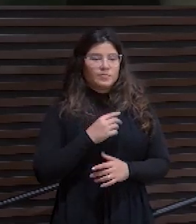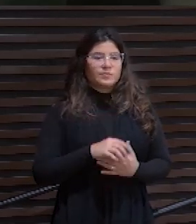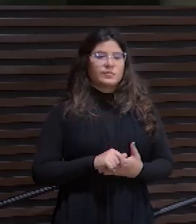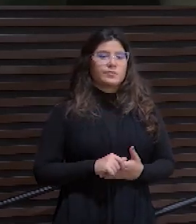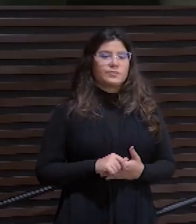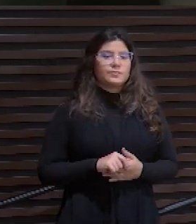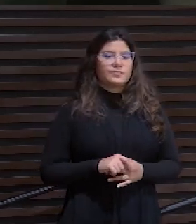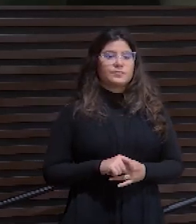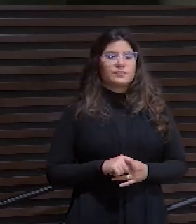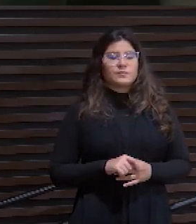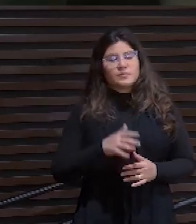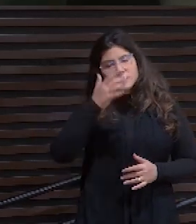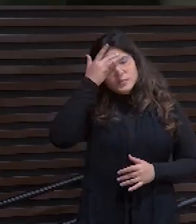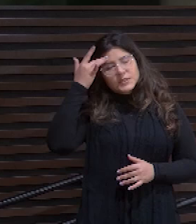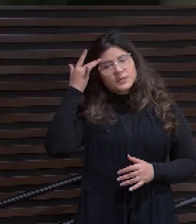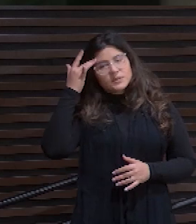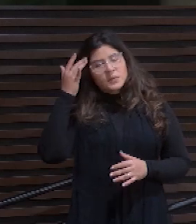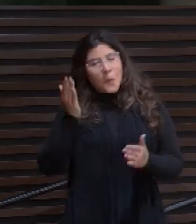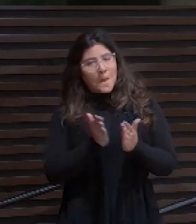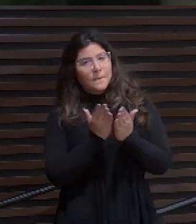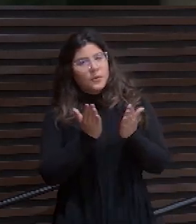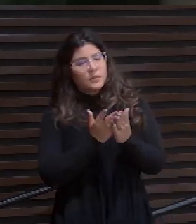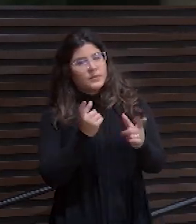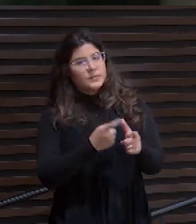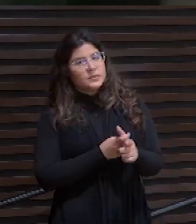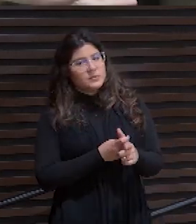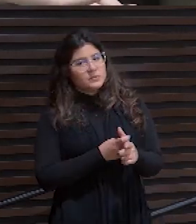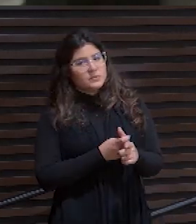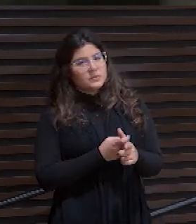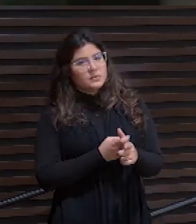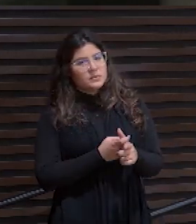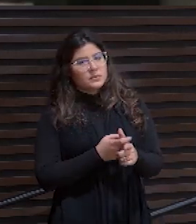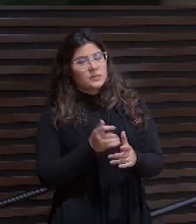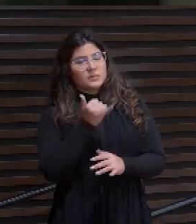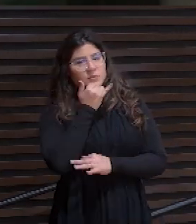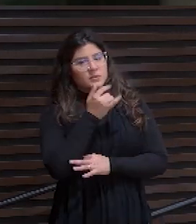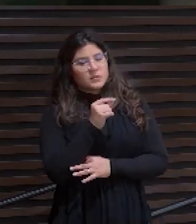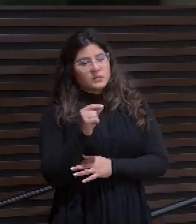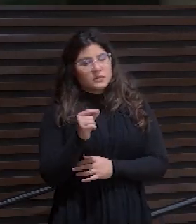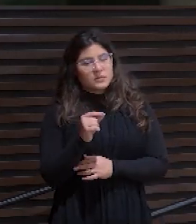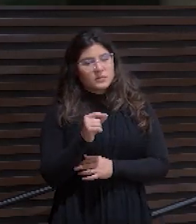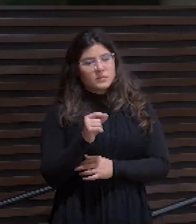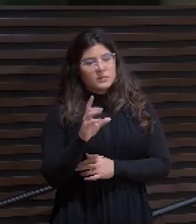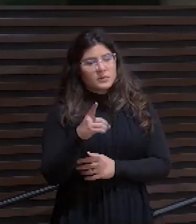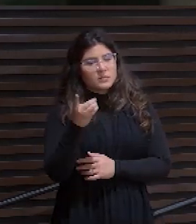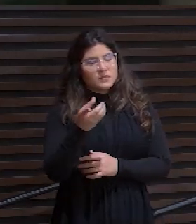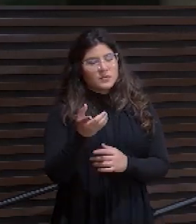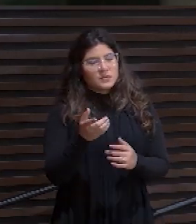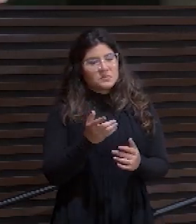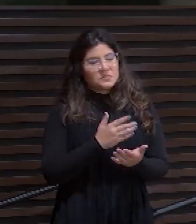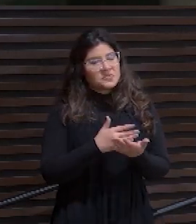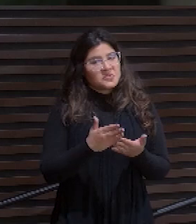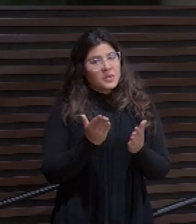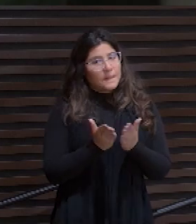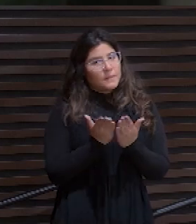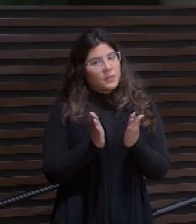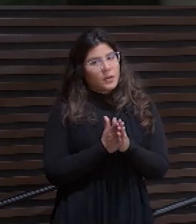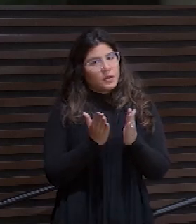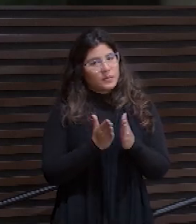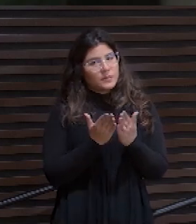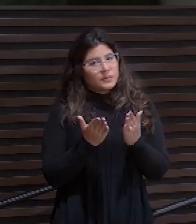pode estar pobre com uma dívida, aí a pessoa vai lá e perdoa a dívida dela, mas ela continua pobre. Resolveu mais ou